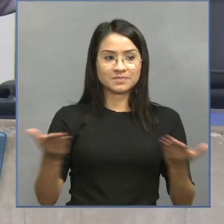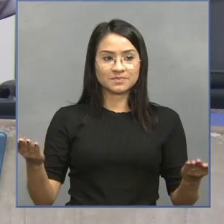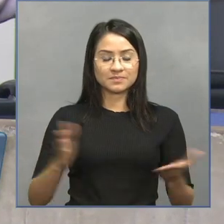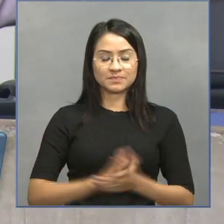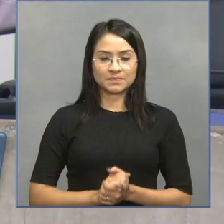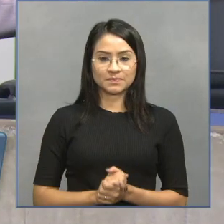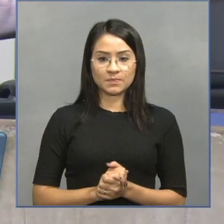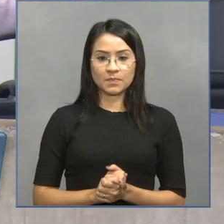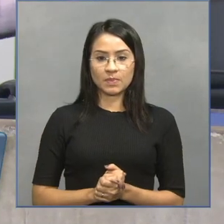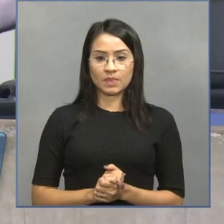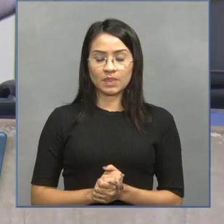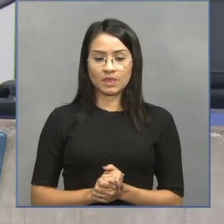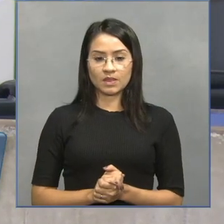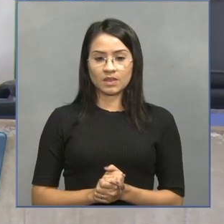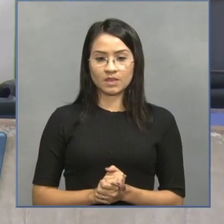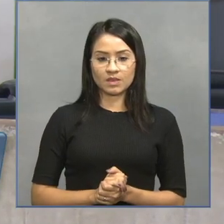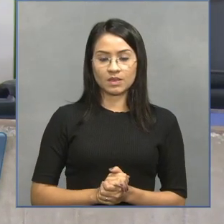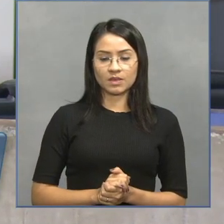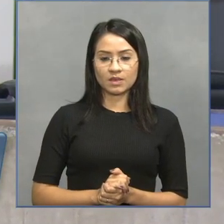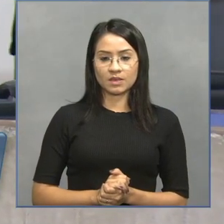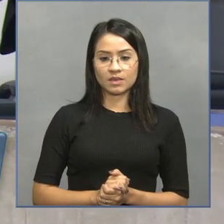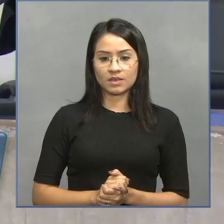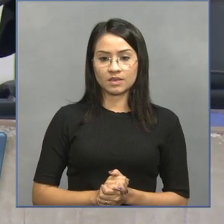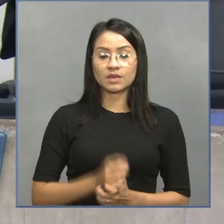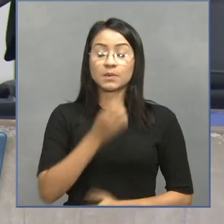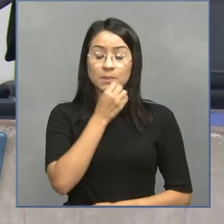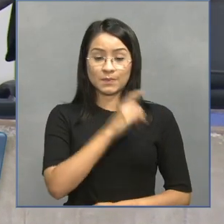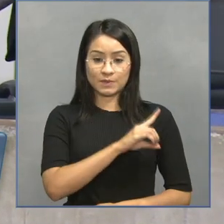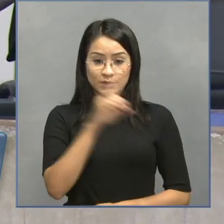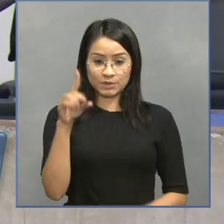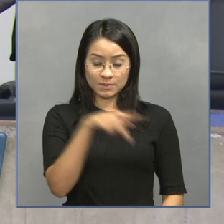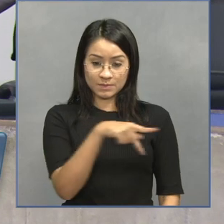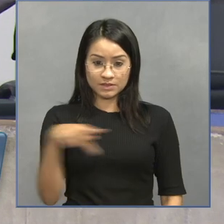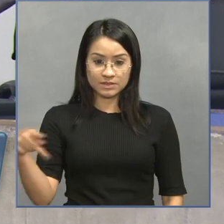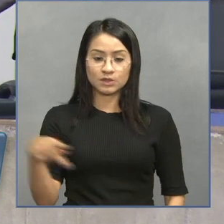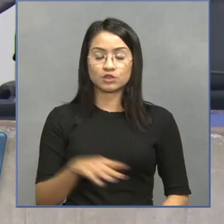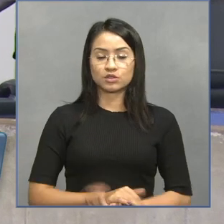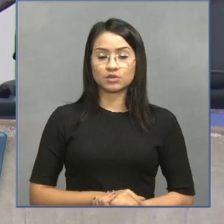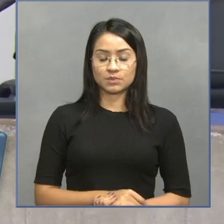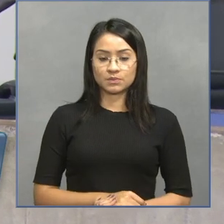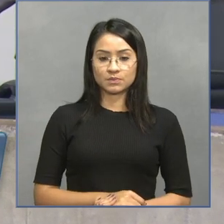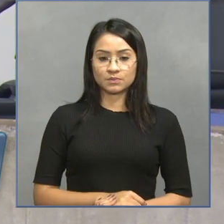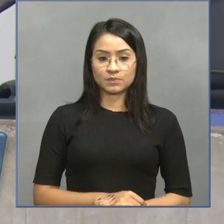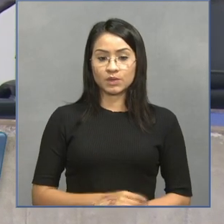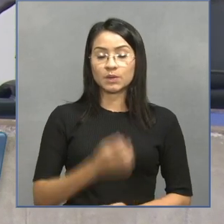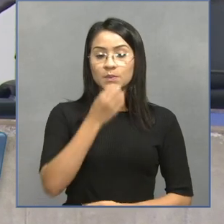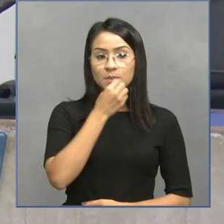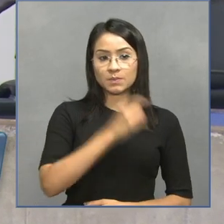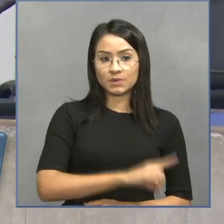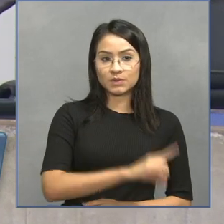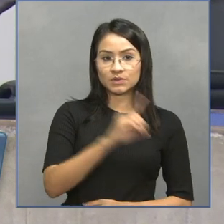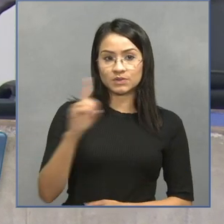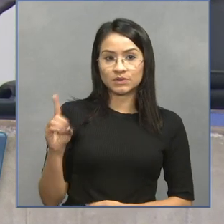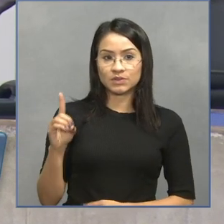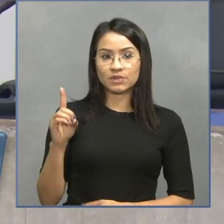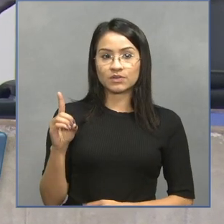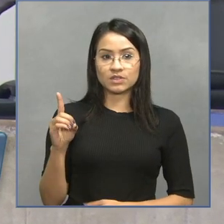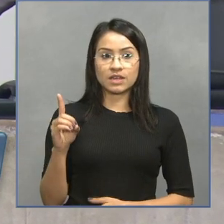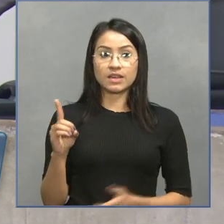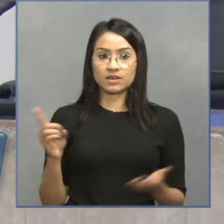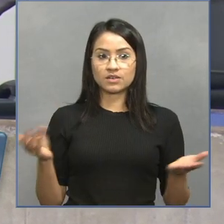Bom dia, senhor presidente. Bom dia aos deputados